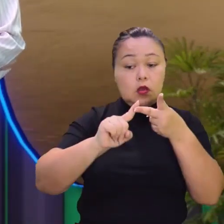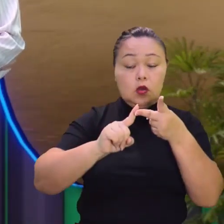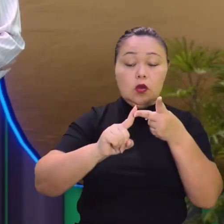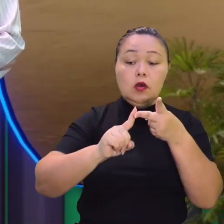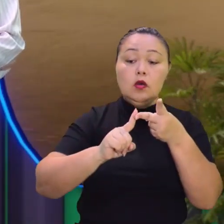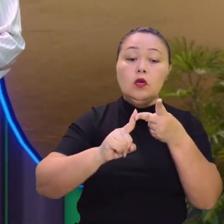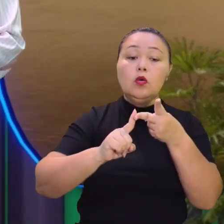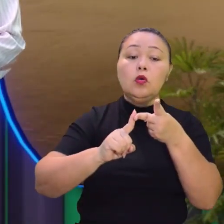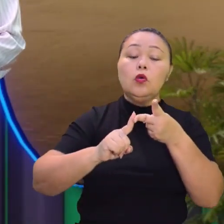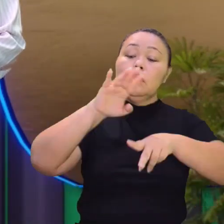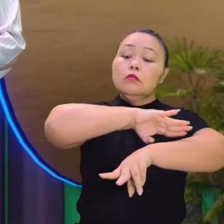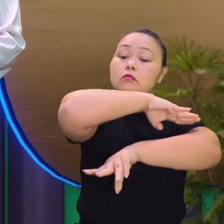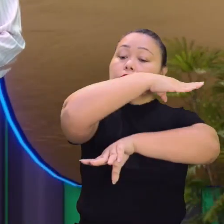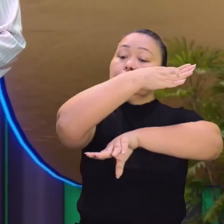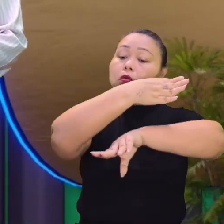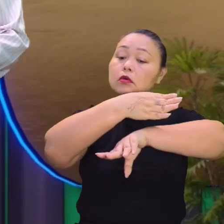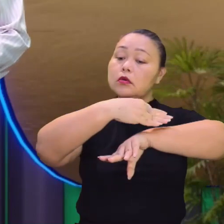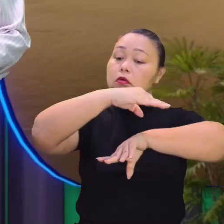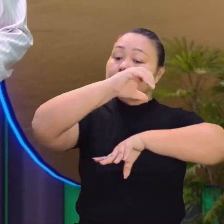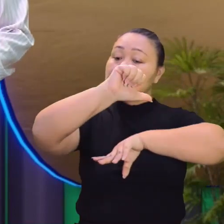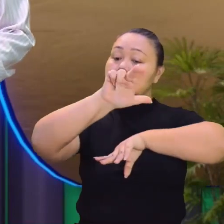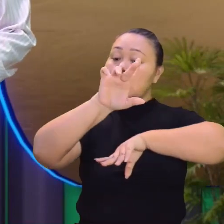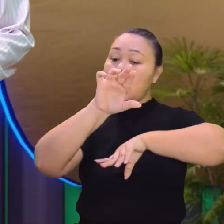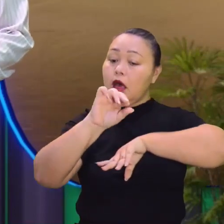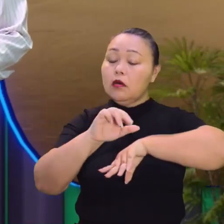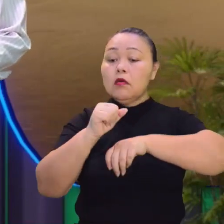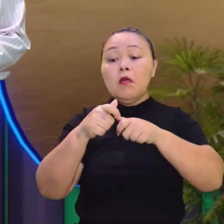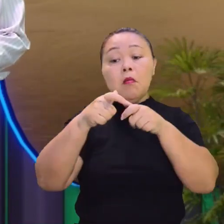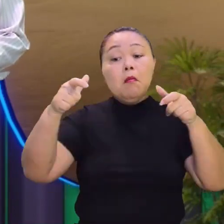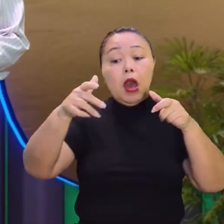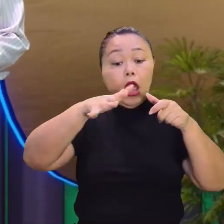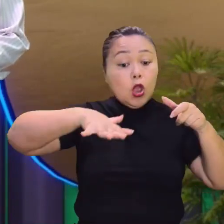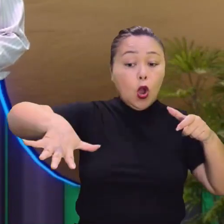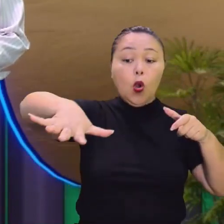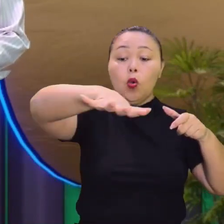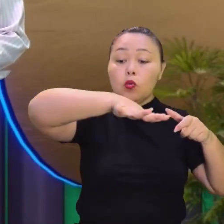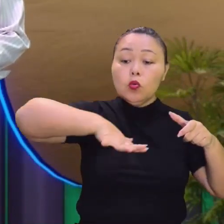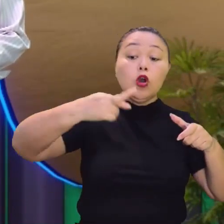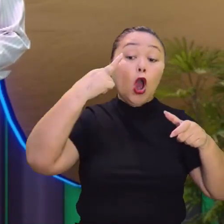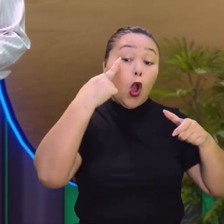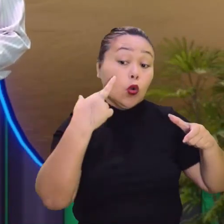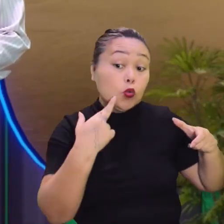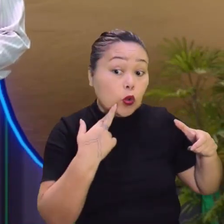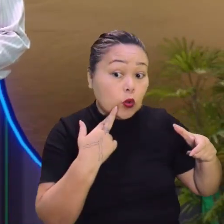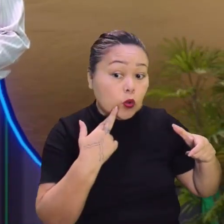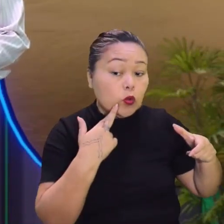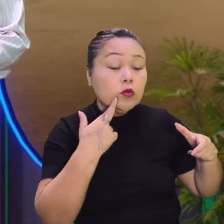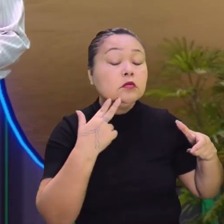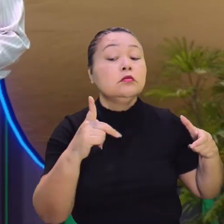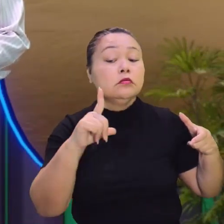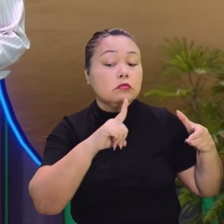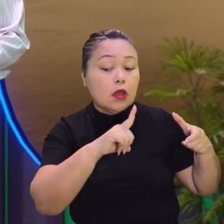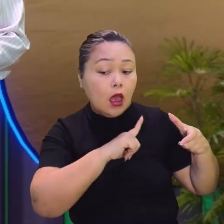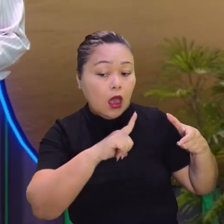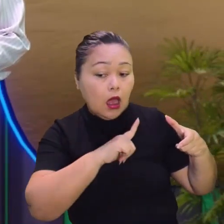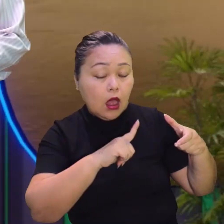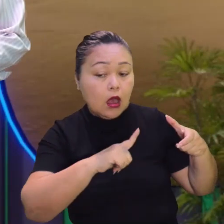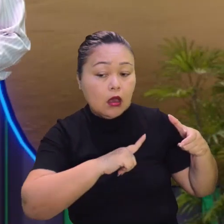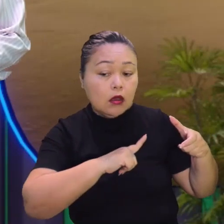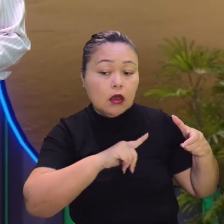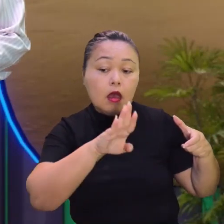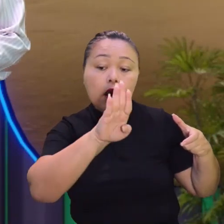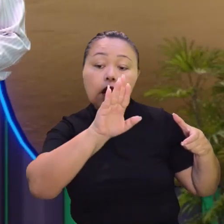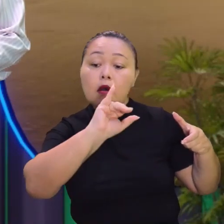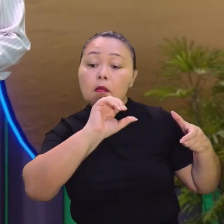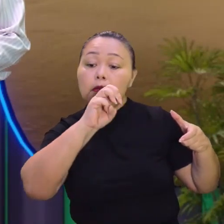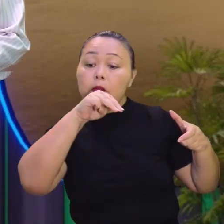o bioma do Cerrado, sendo que maior parte de Rondônia compreende o